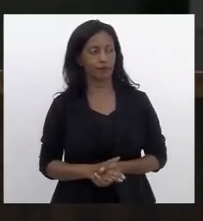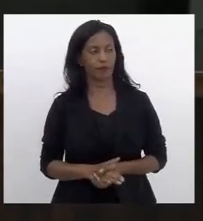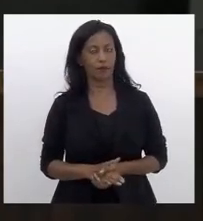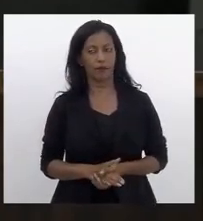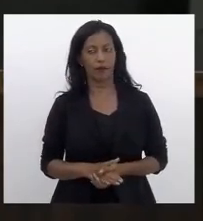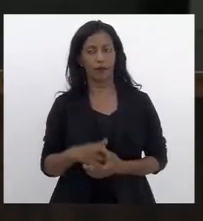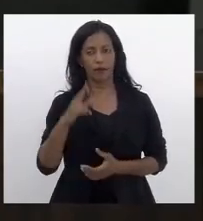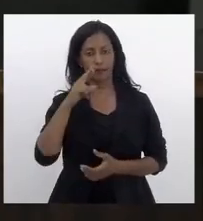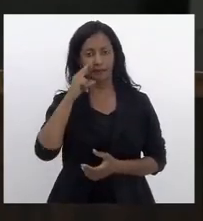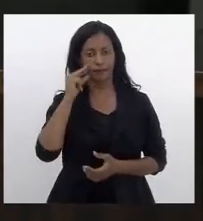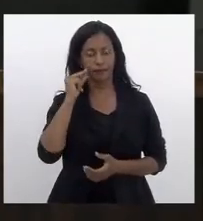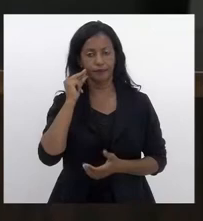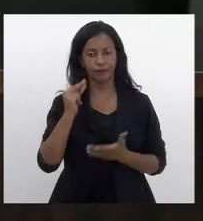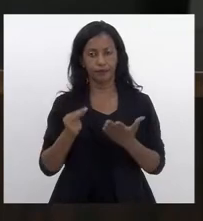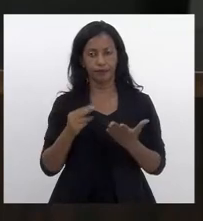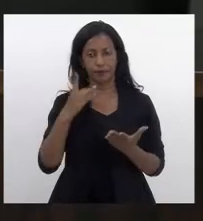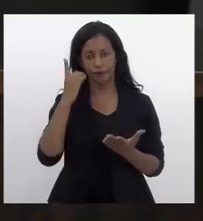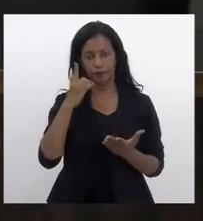Deputado Rosenberg Reis.